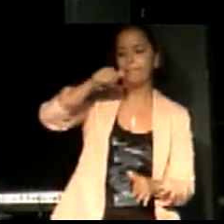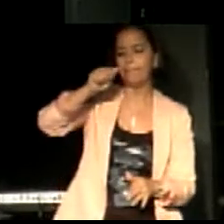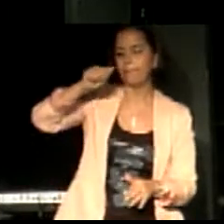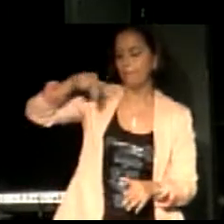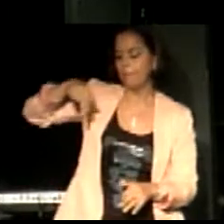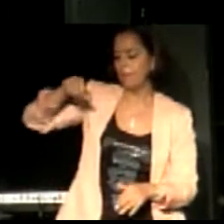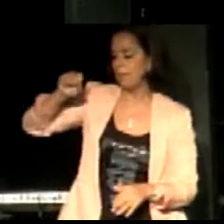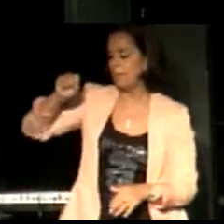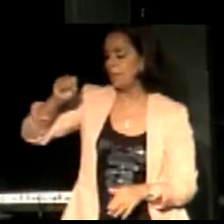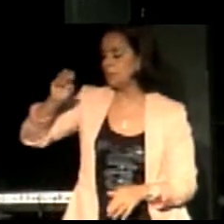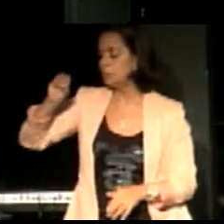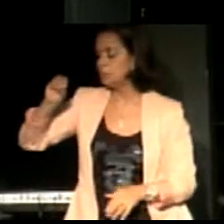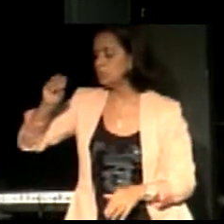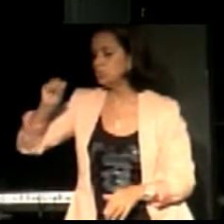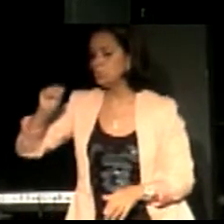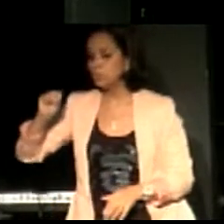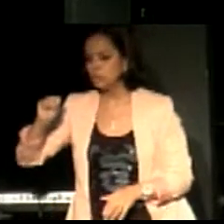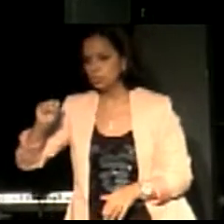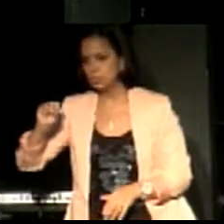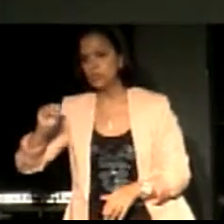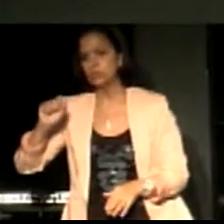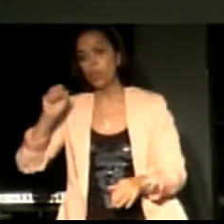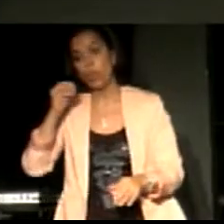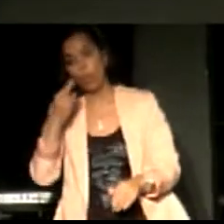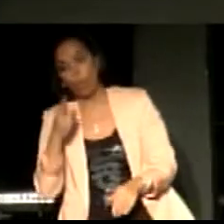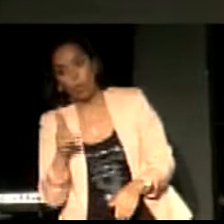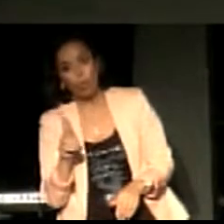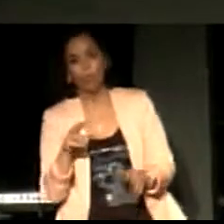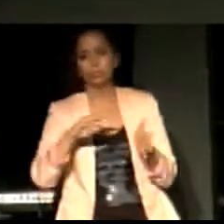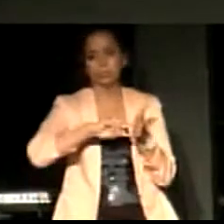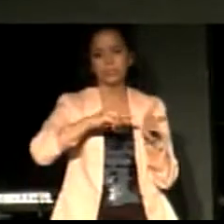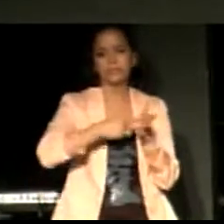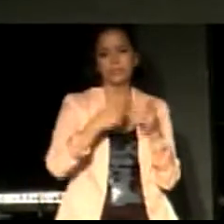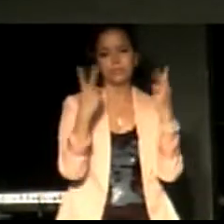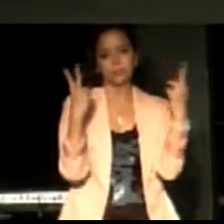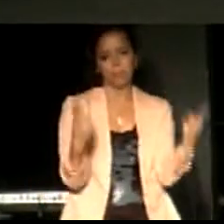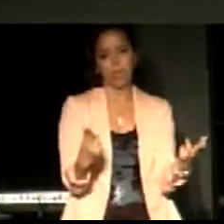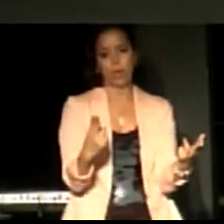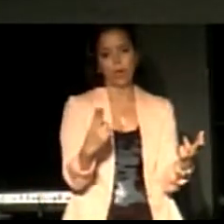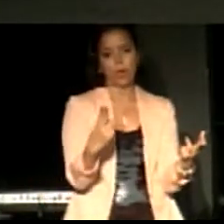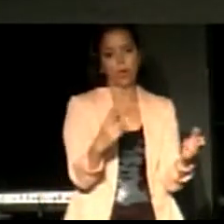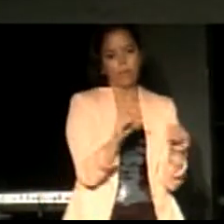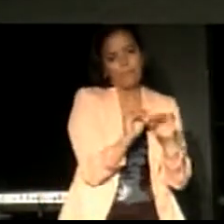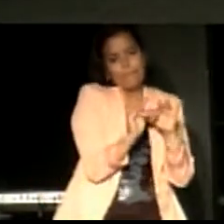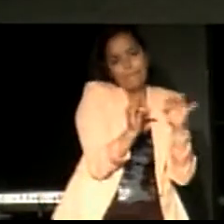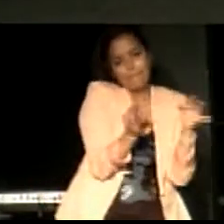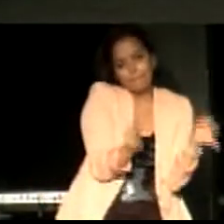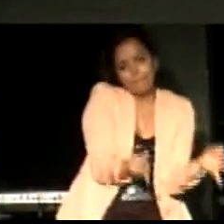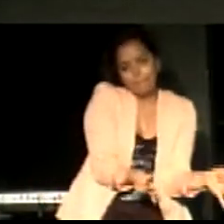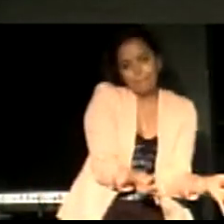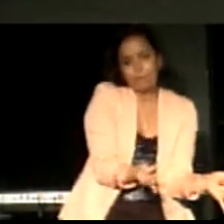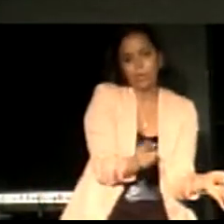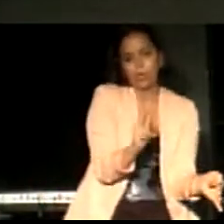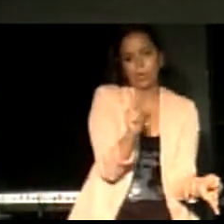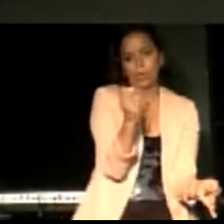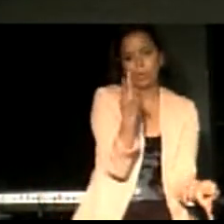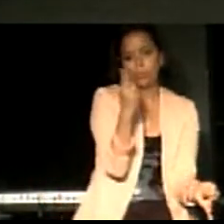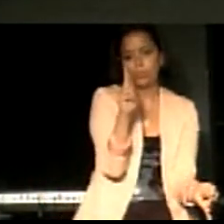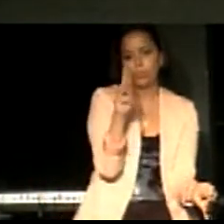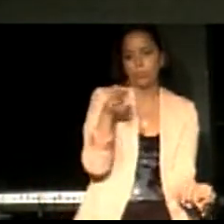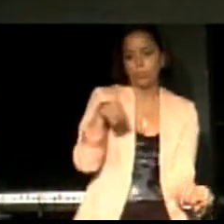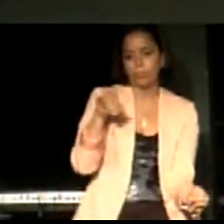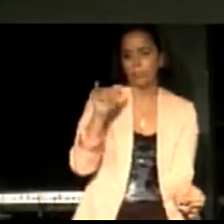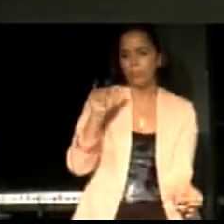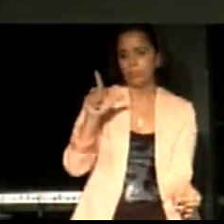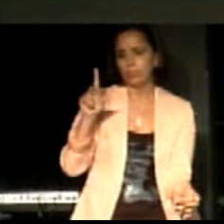versão, bem-aventurados os mansos. Mas entendam como estamos dizendo, estamos